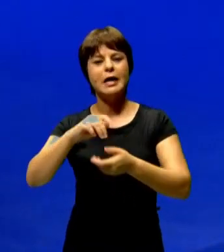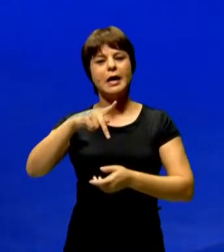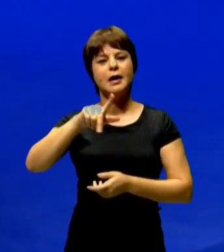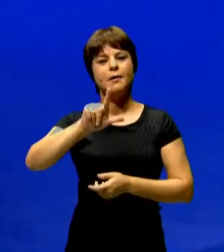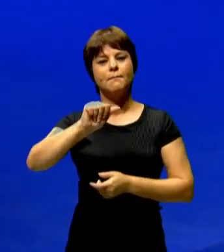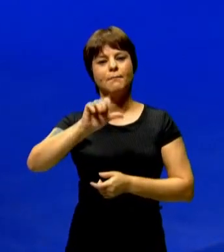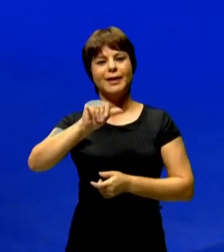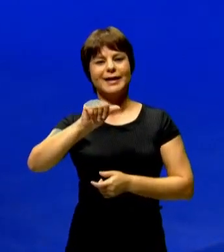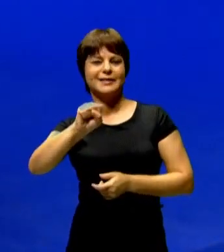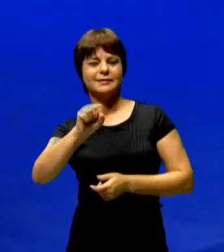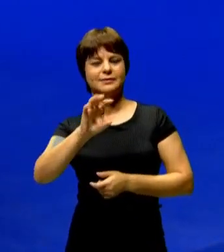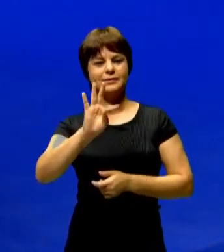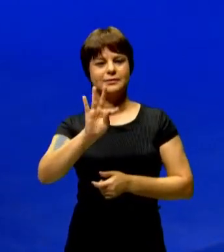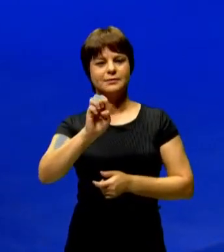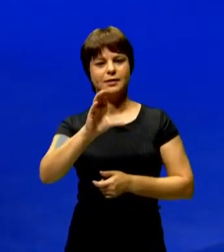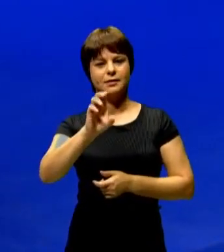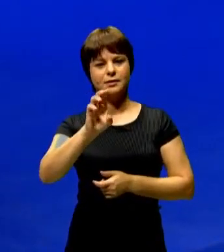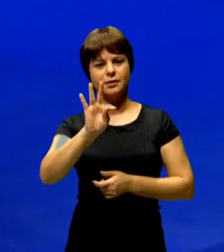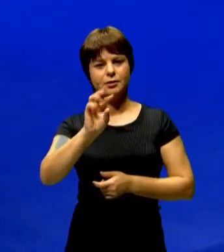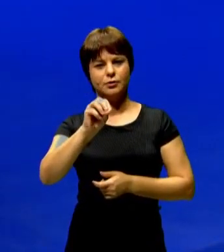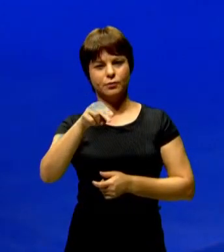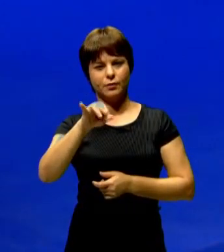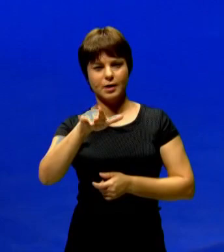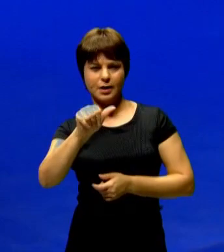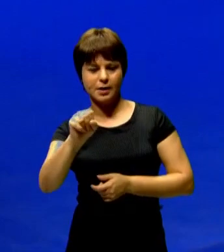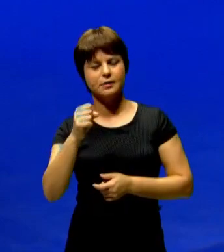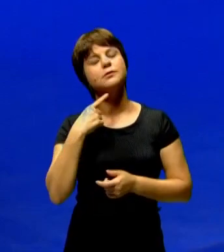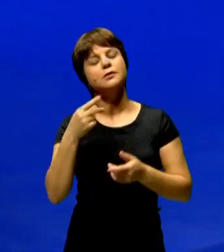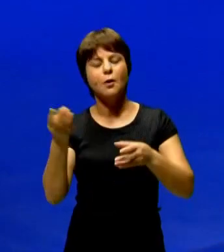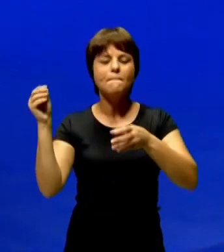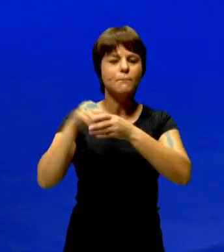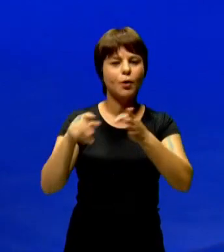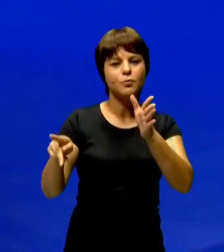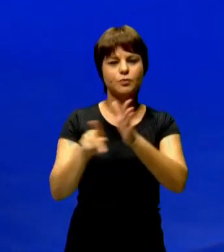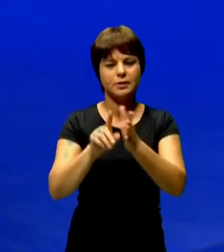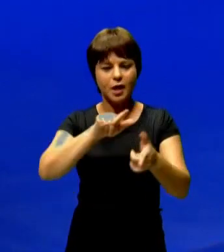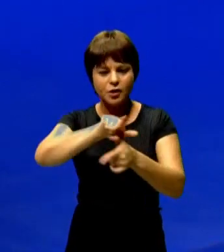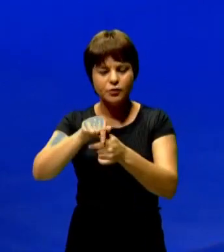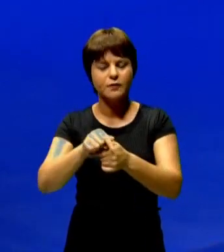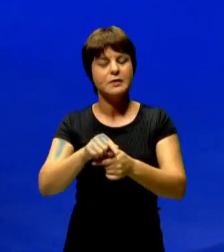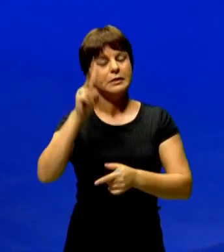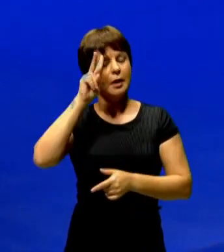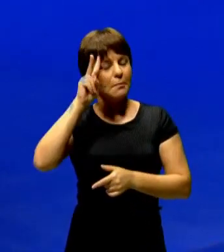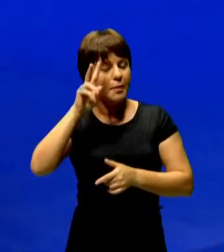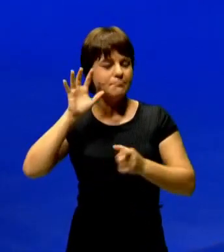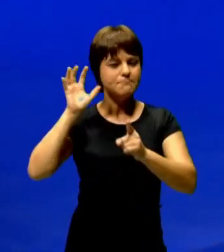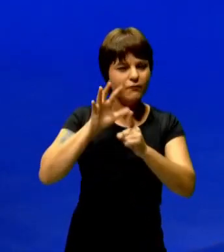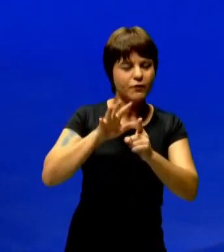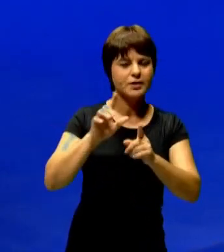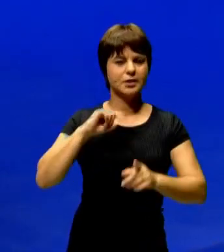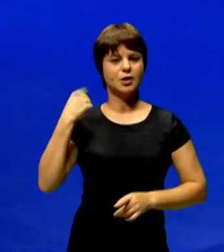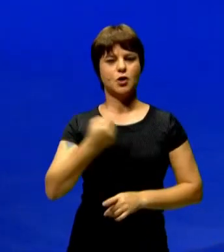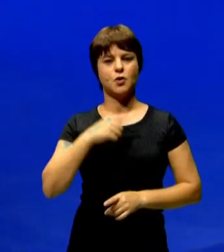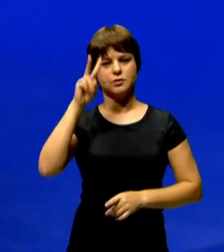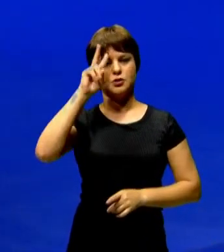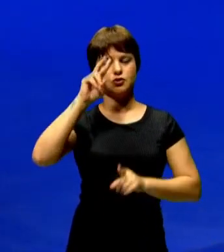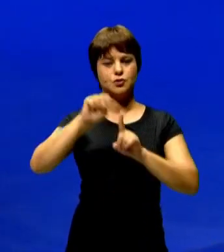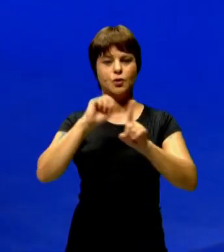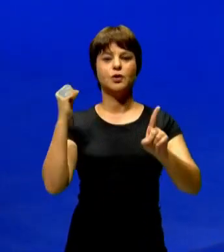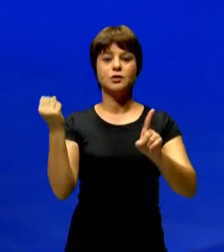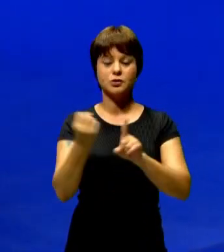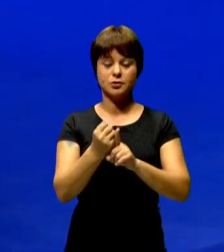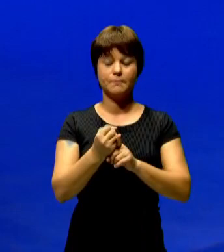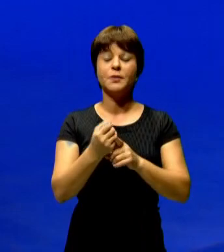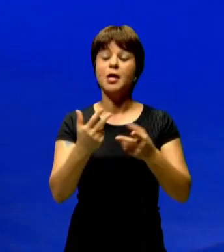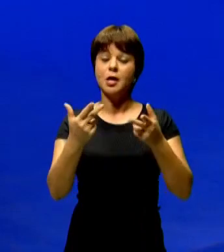na geologia e, portanto, tiveram um impacto muito grande também na nossa história social. Afinal, tivemos novas ações